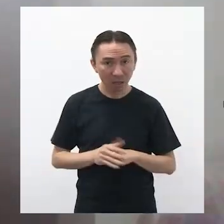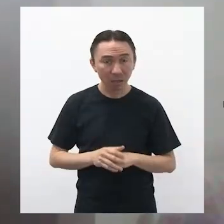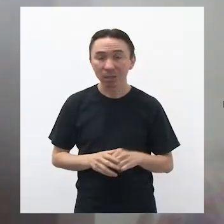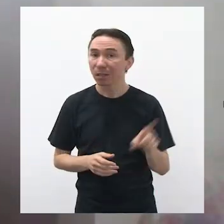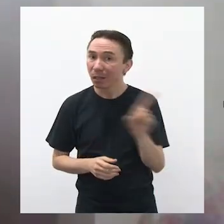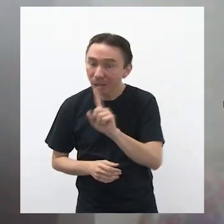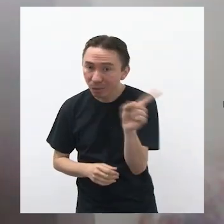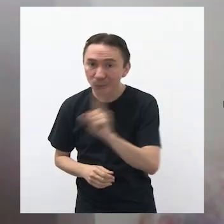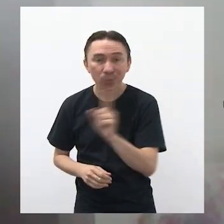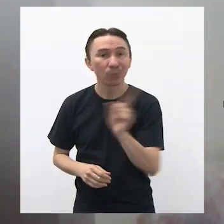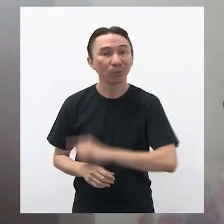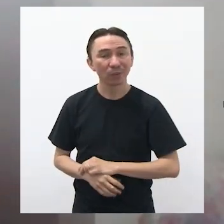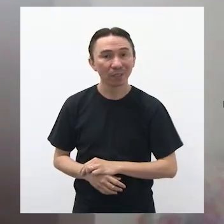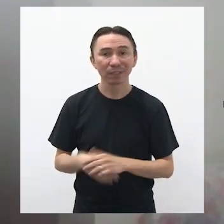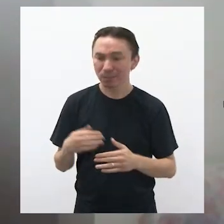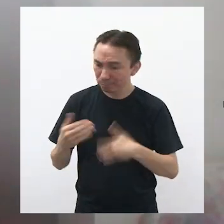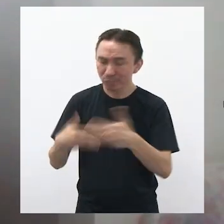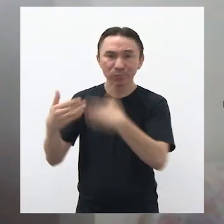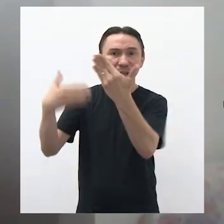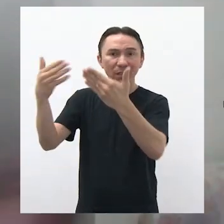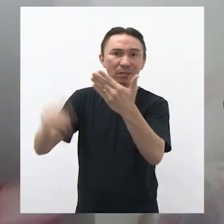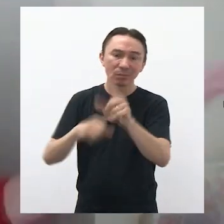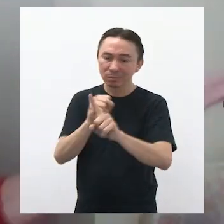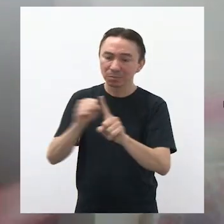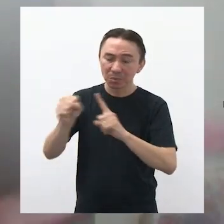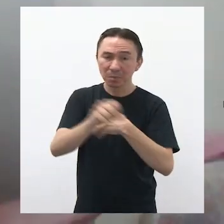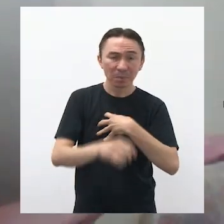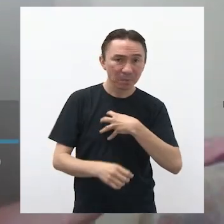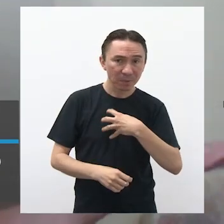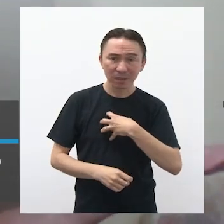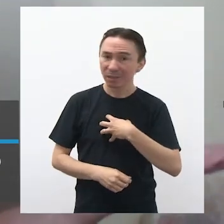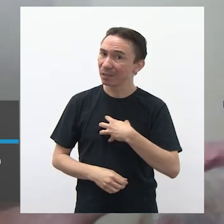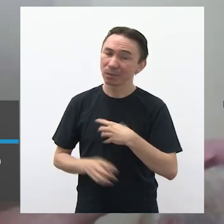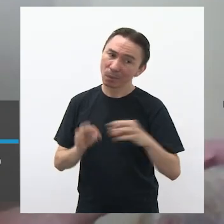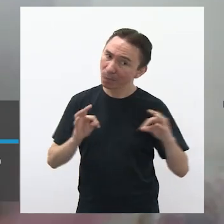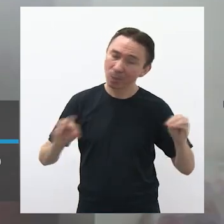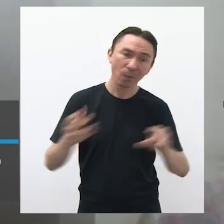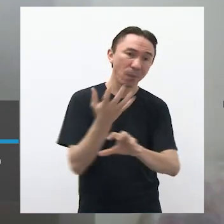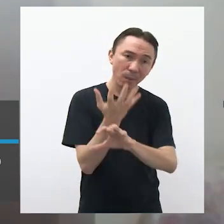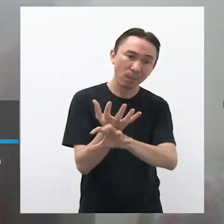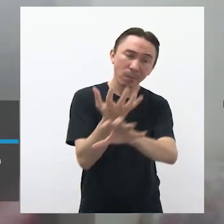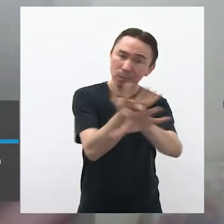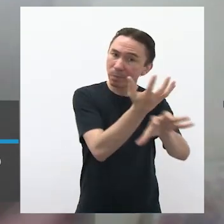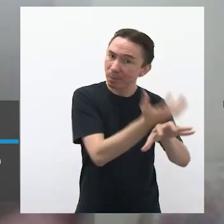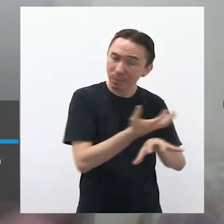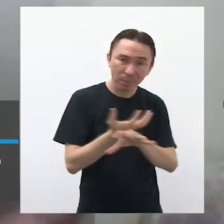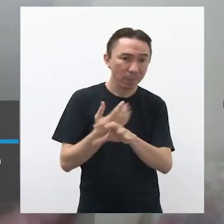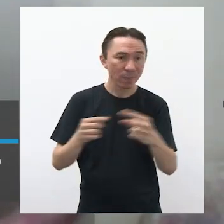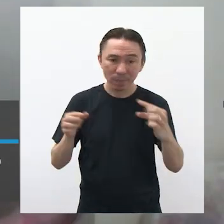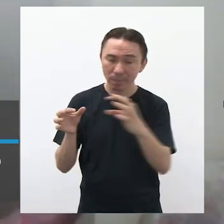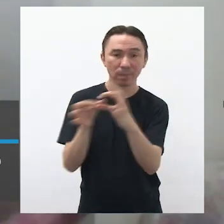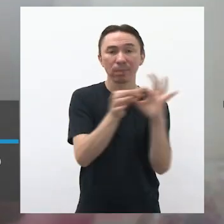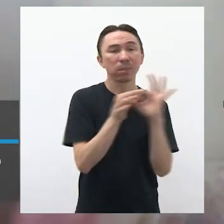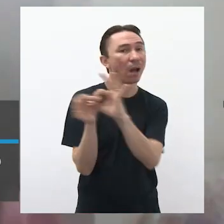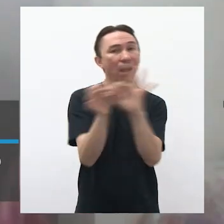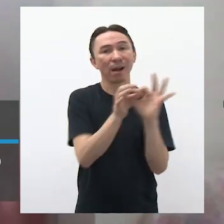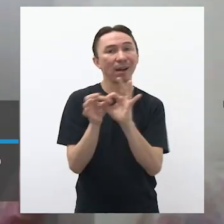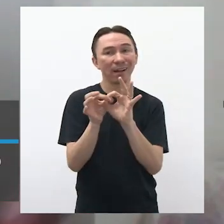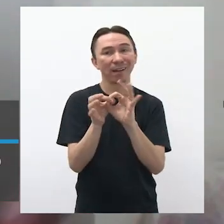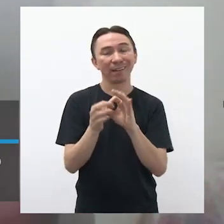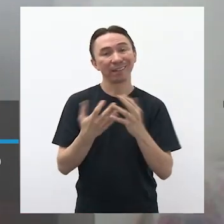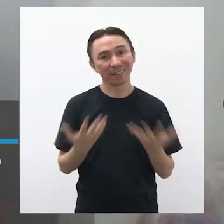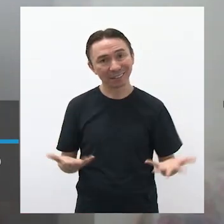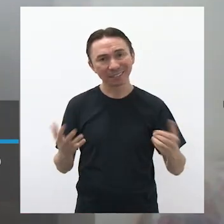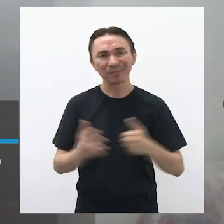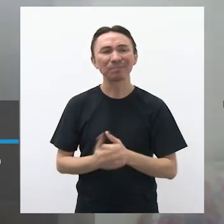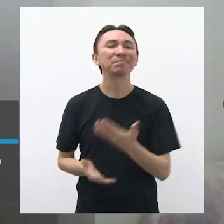integral, esse desenvolvimento, ele impacta em todos os nossos componentes, e ele diz respeito a todos nós. Então, eu queria